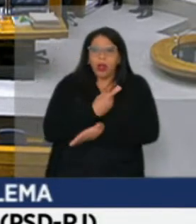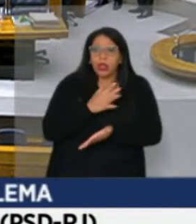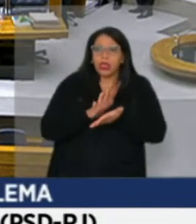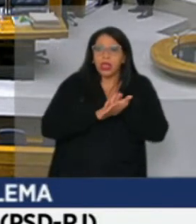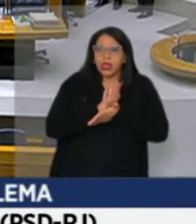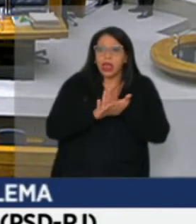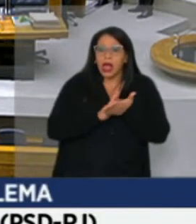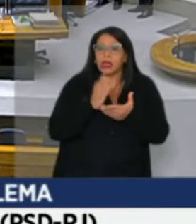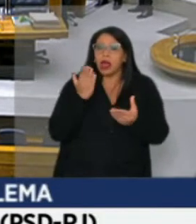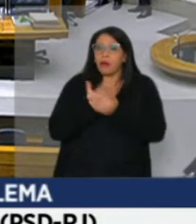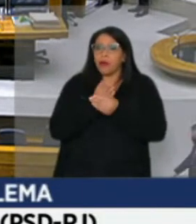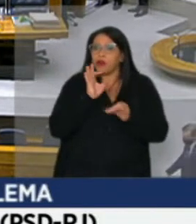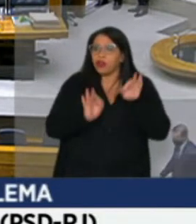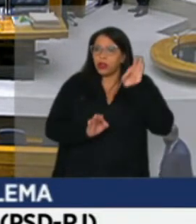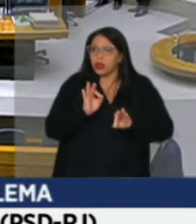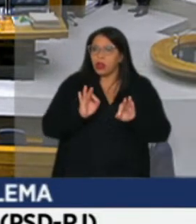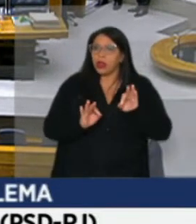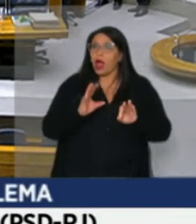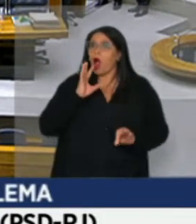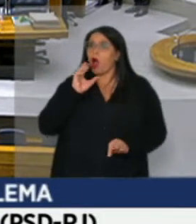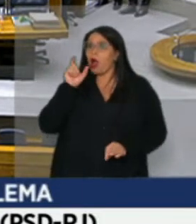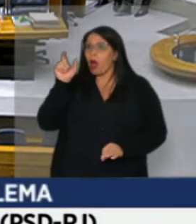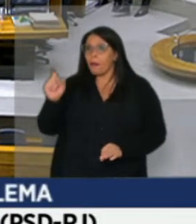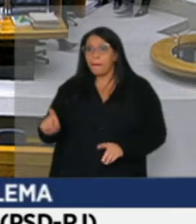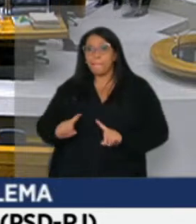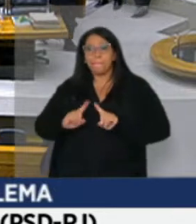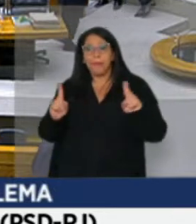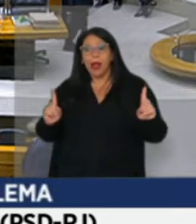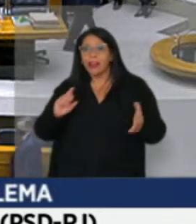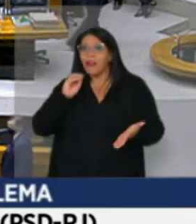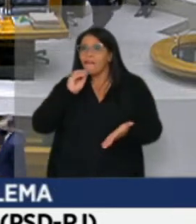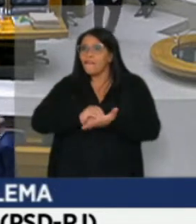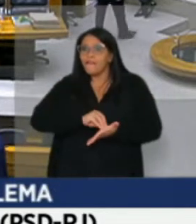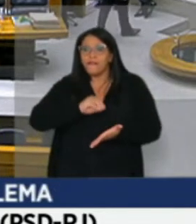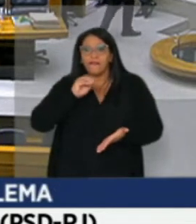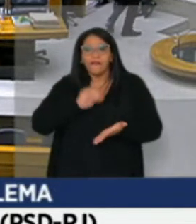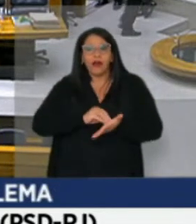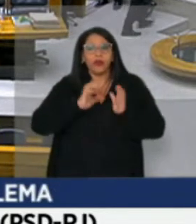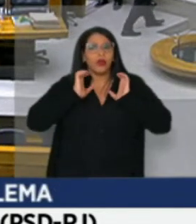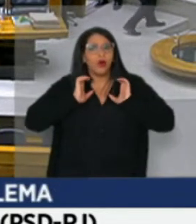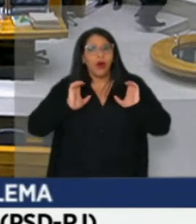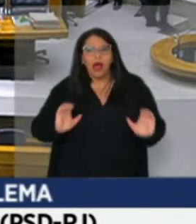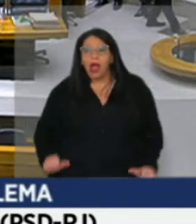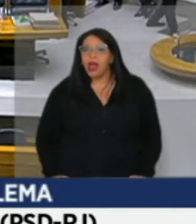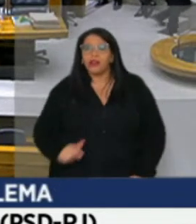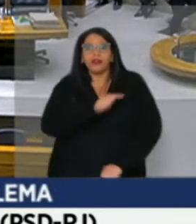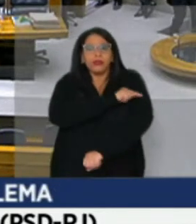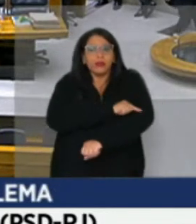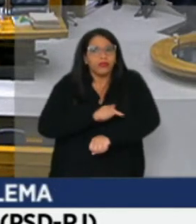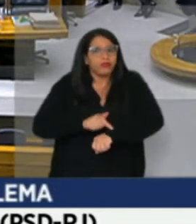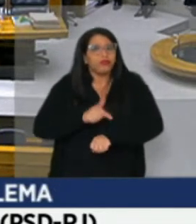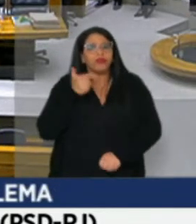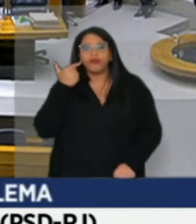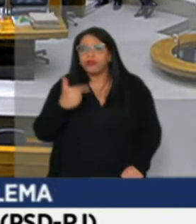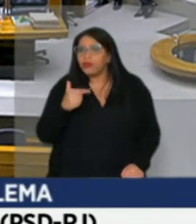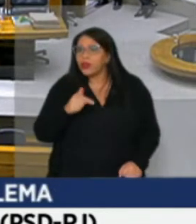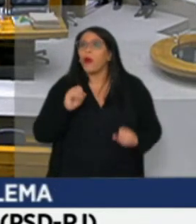criminal, ela, na opinião dele, quebrou o decoro parlamentar e, portanto, deve ter o mandato cassado.